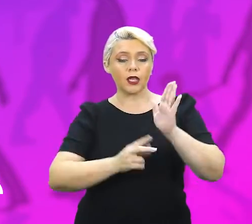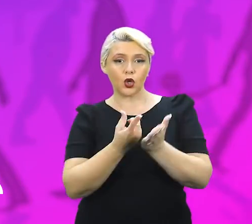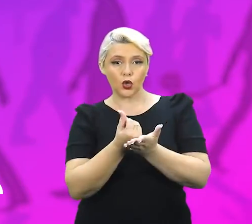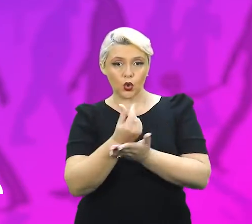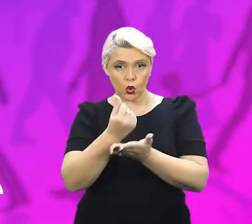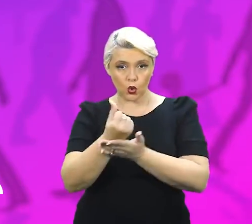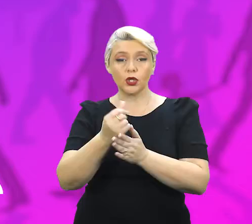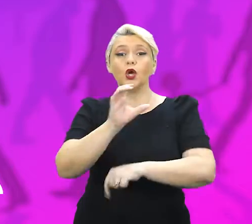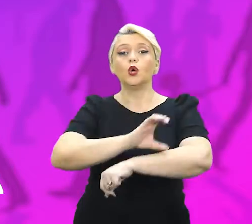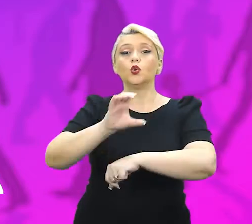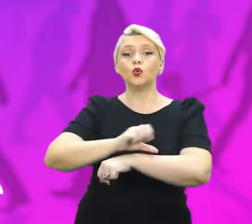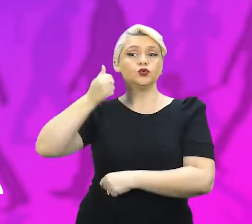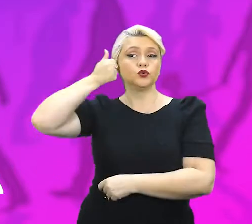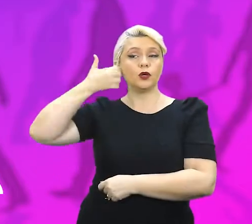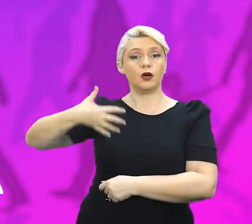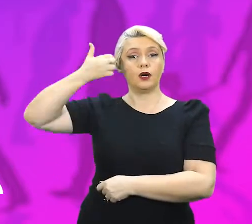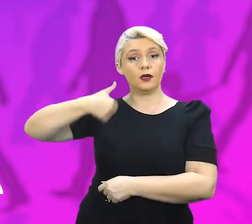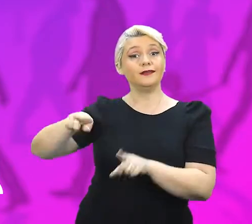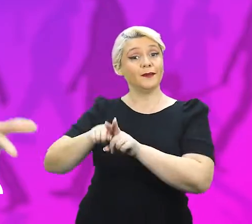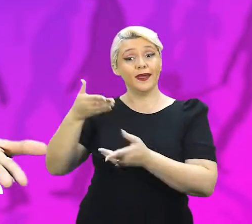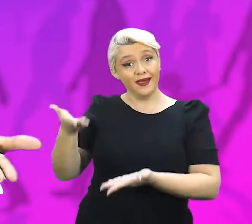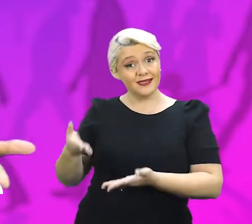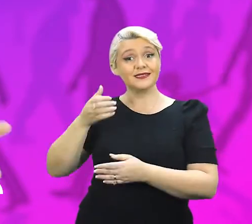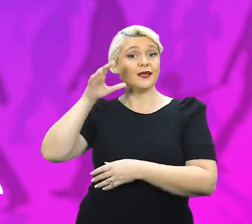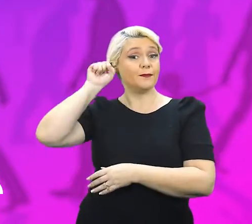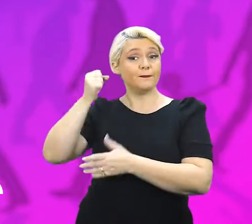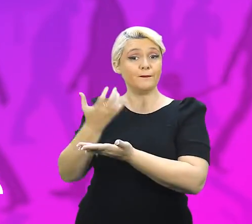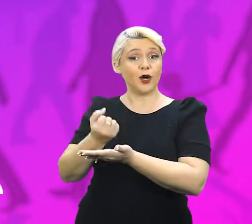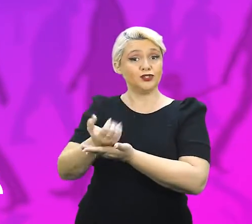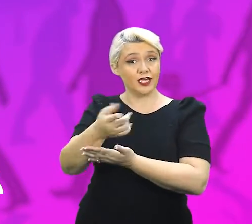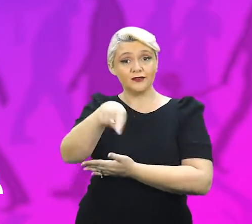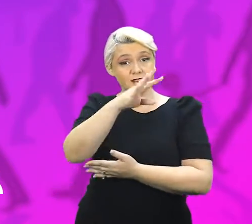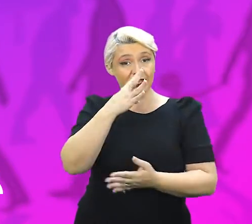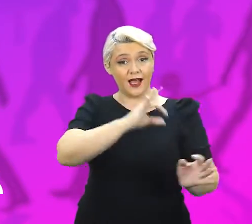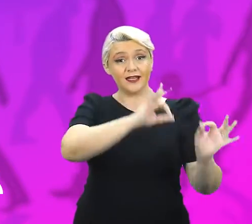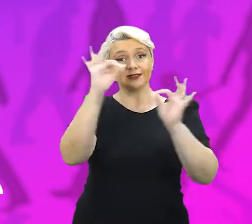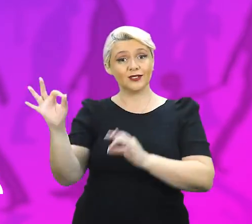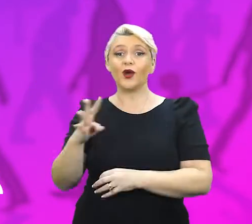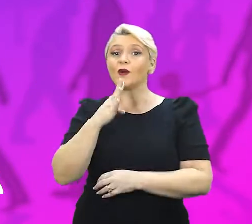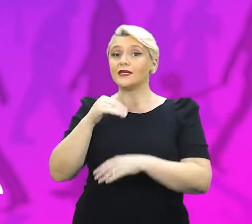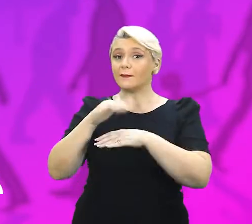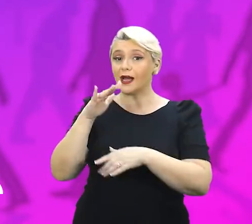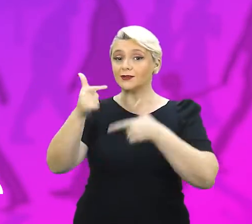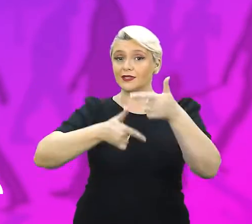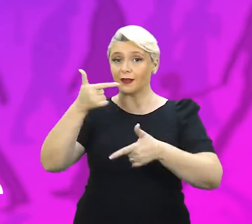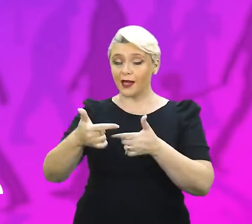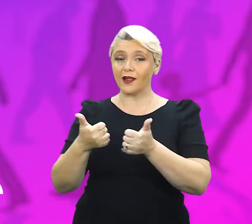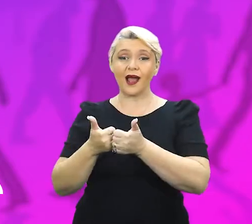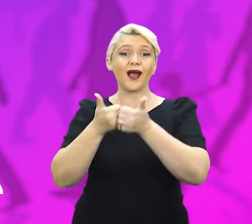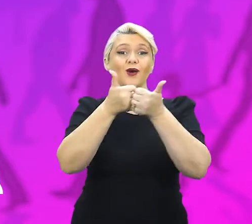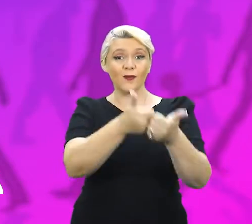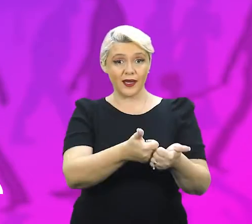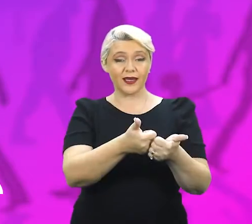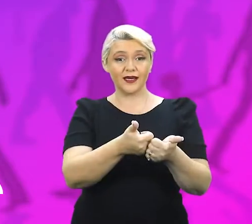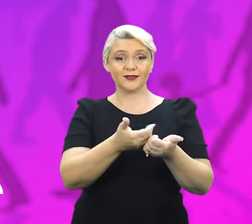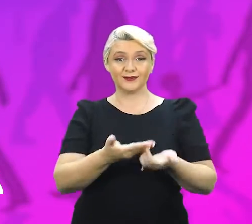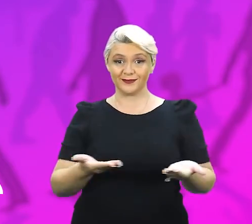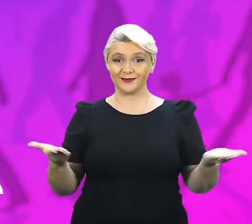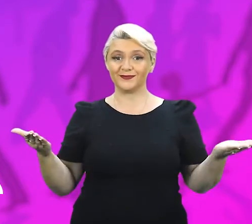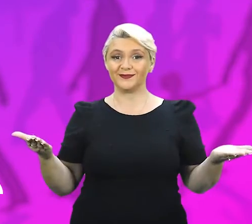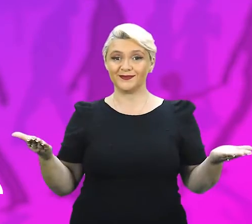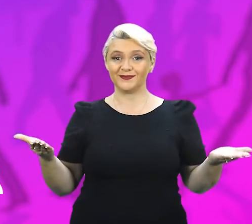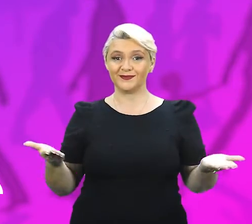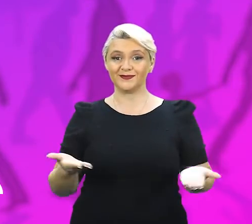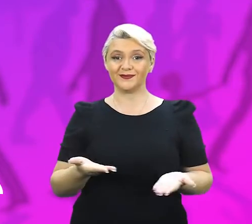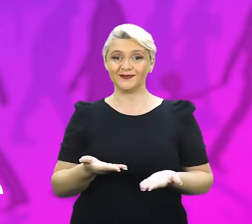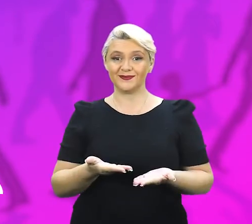de contas, cursos de audiodescrição e este podcast que você está ouvindo. Conheça melhor o nosso trabalho nos acompanhando